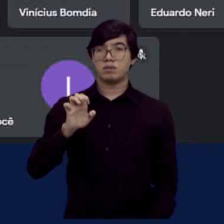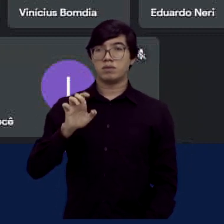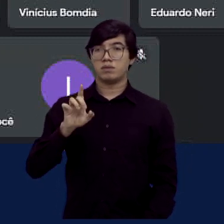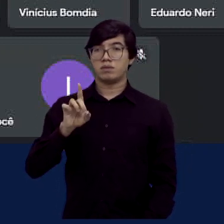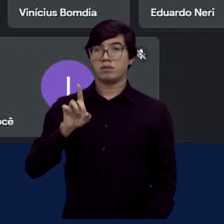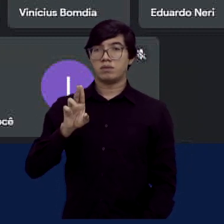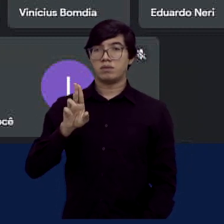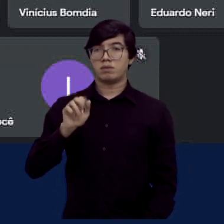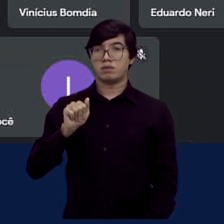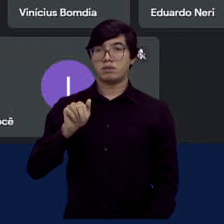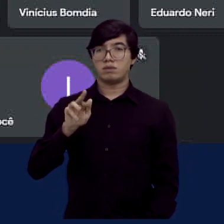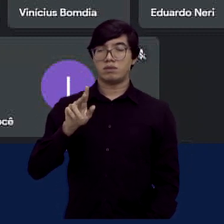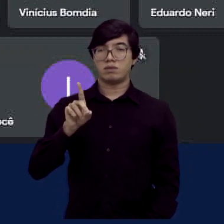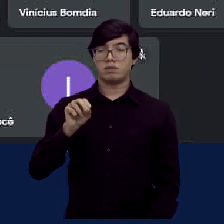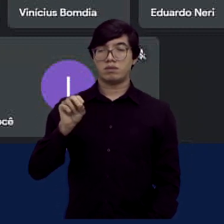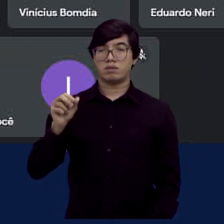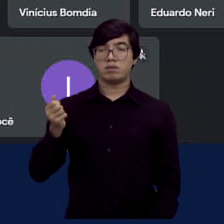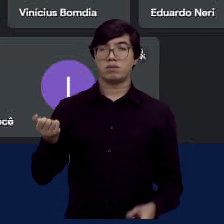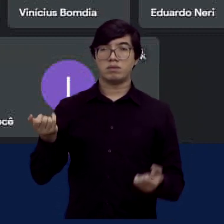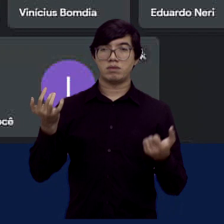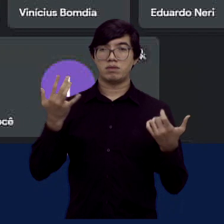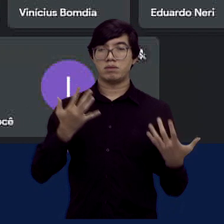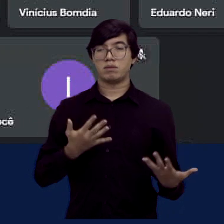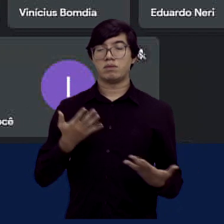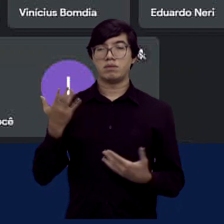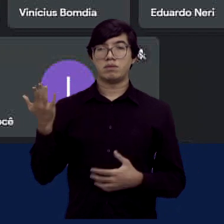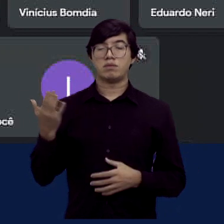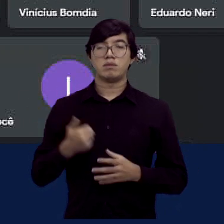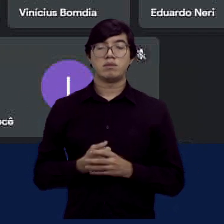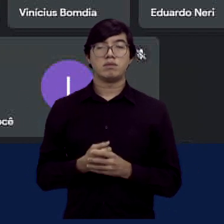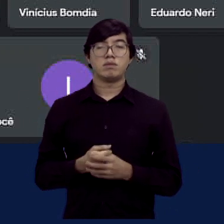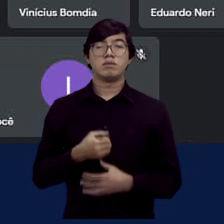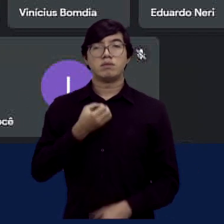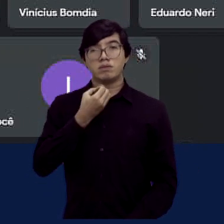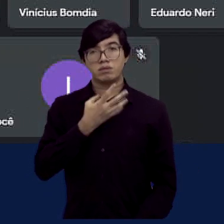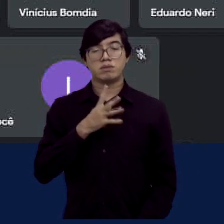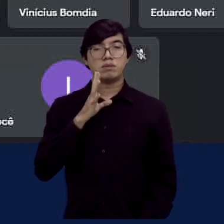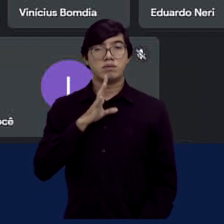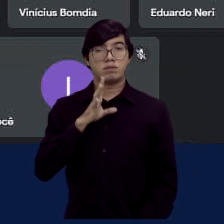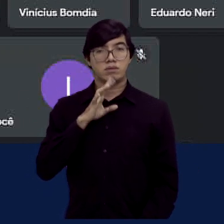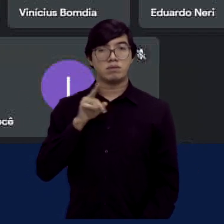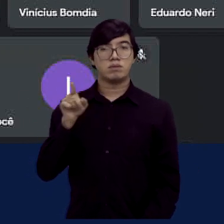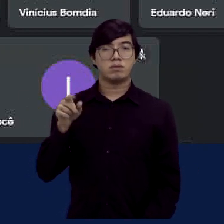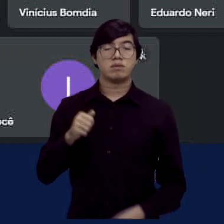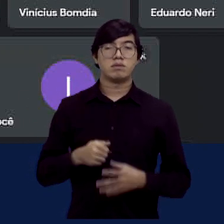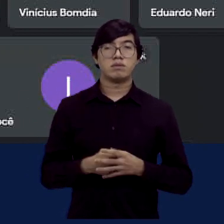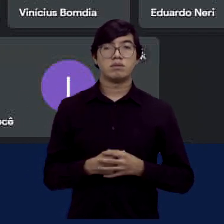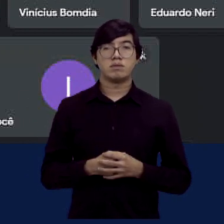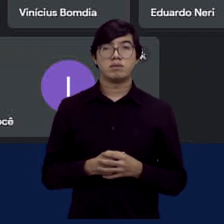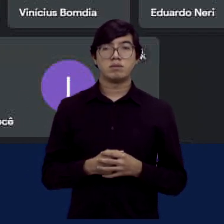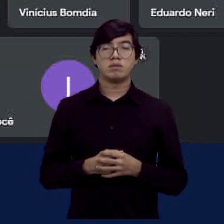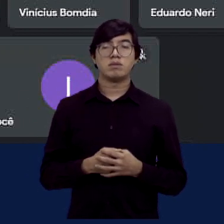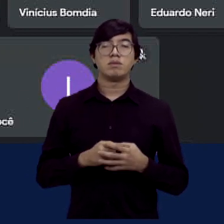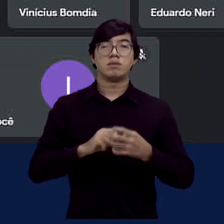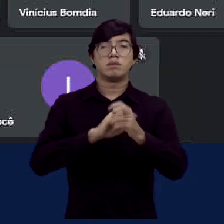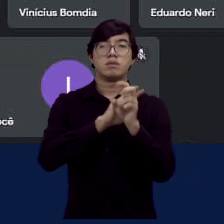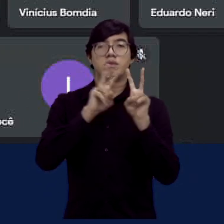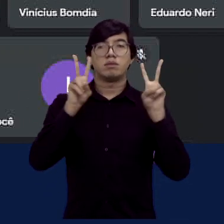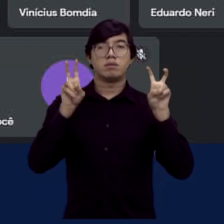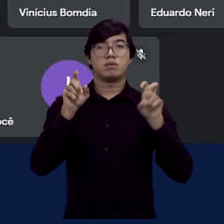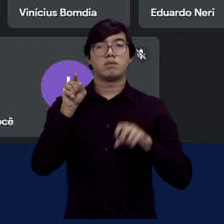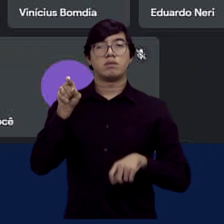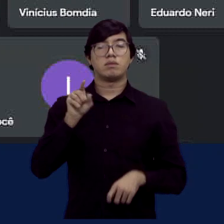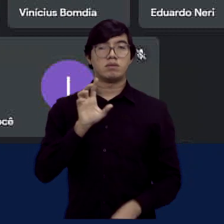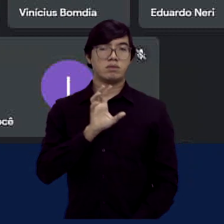você retomar depois, tá? Bem interessante também, bem contemporâneo, mas no momento que você falou da questão tanto